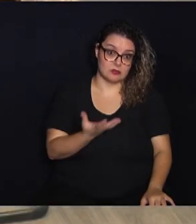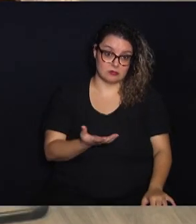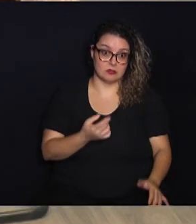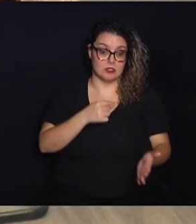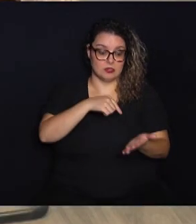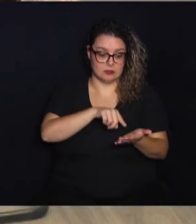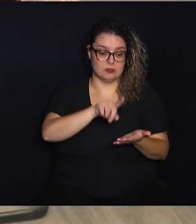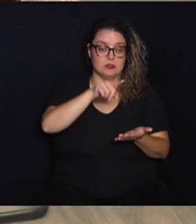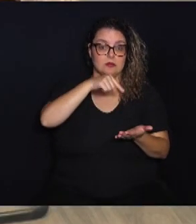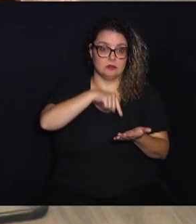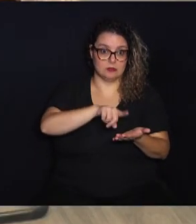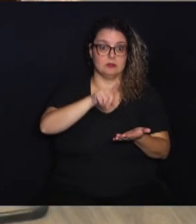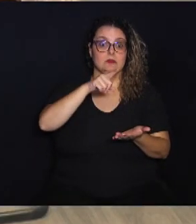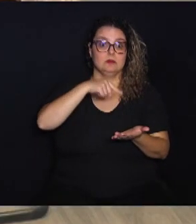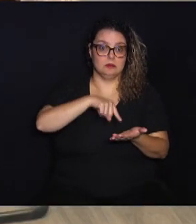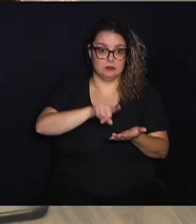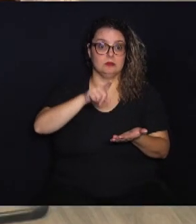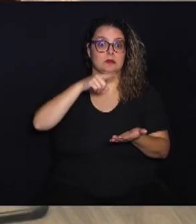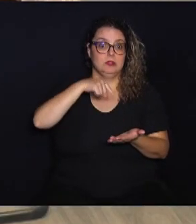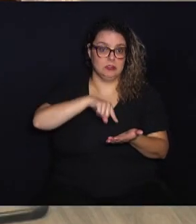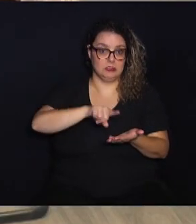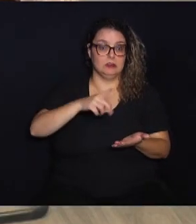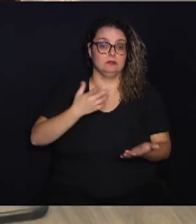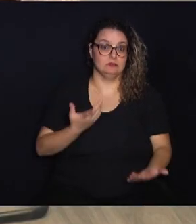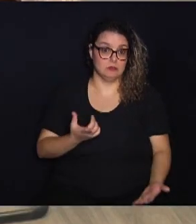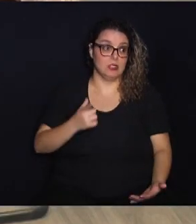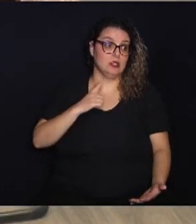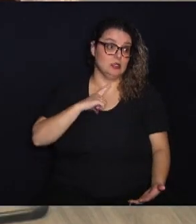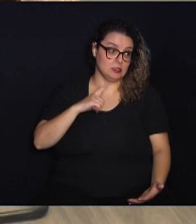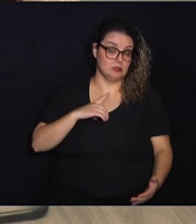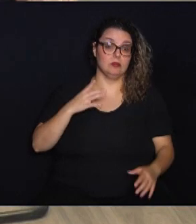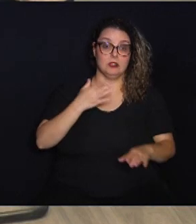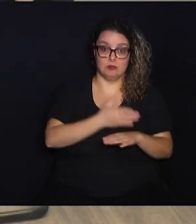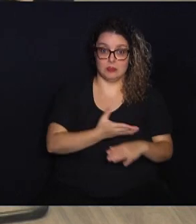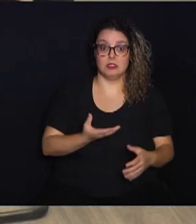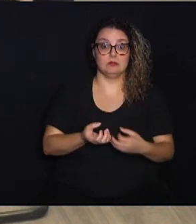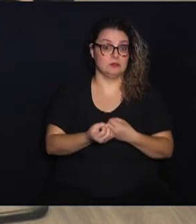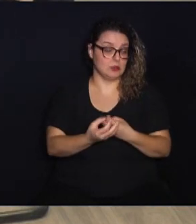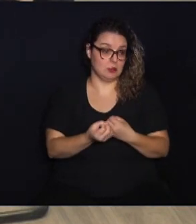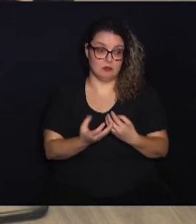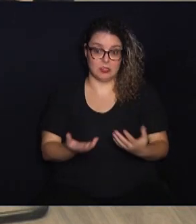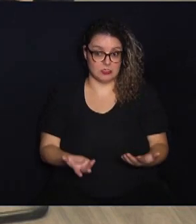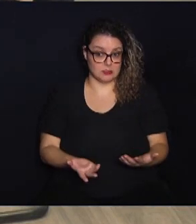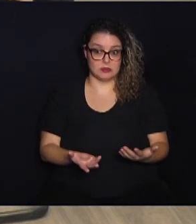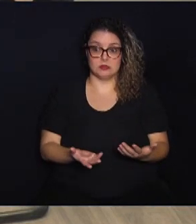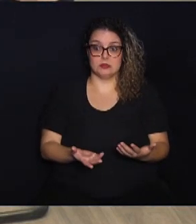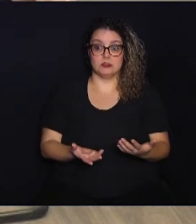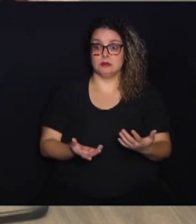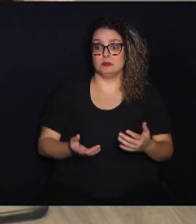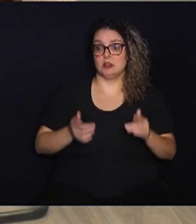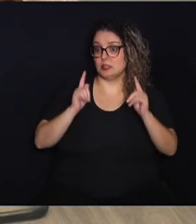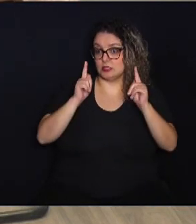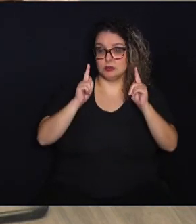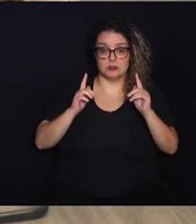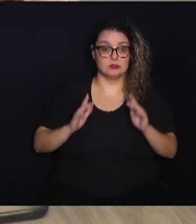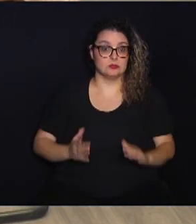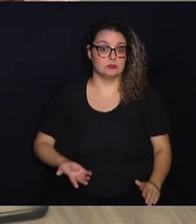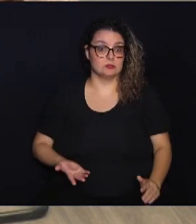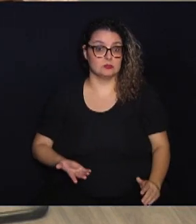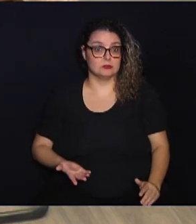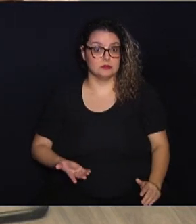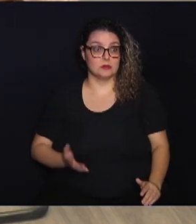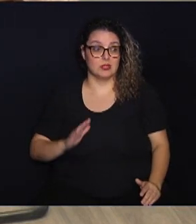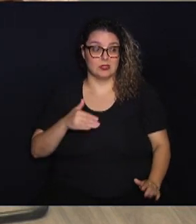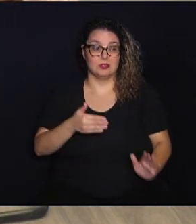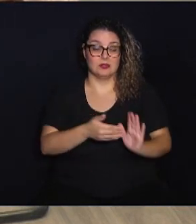aí o arrasta para cima, né? Ter o acesso à informação, enfim, à diversão. E aí, quando se